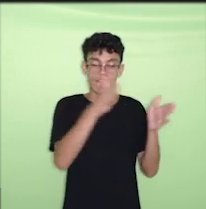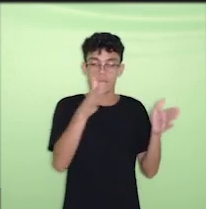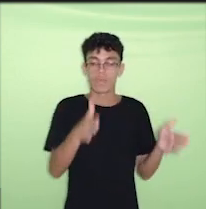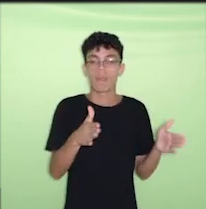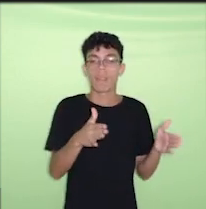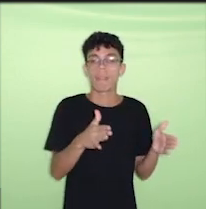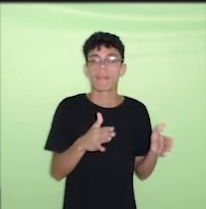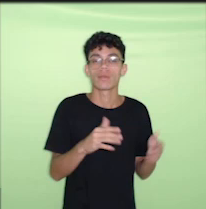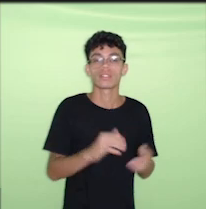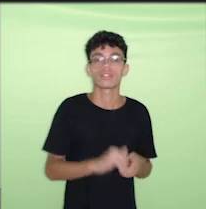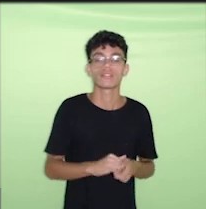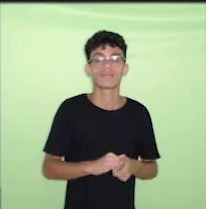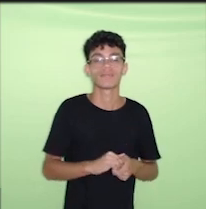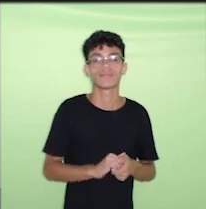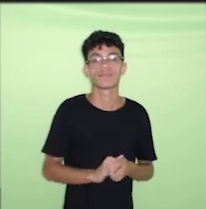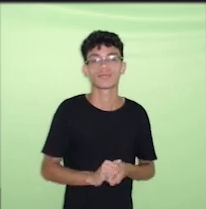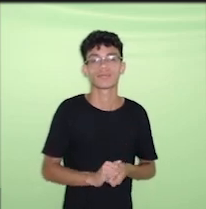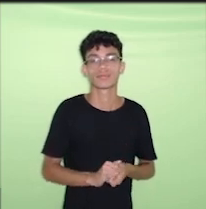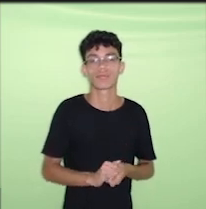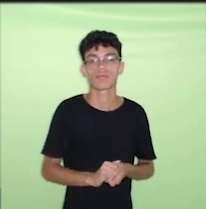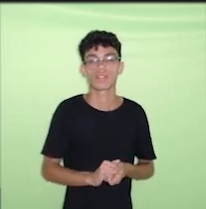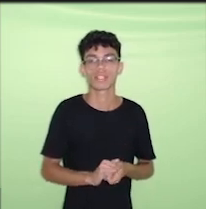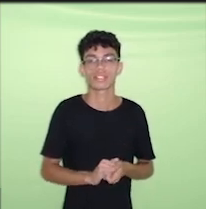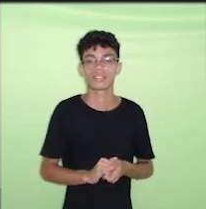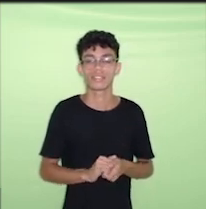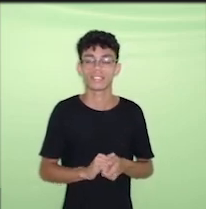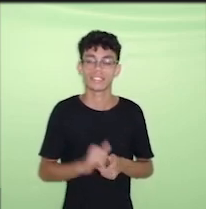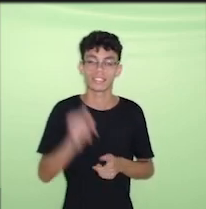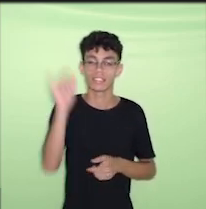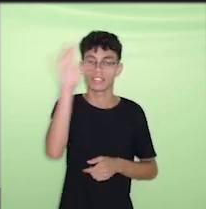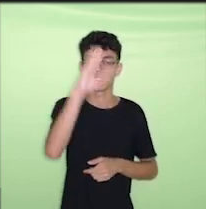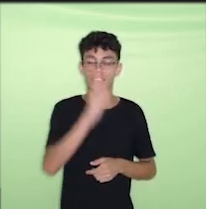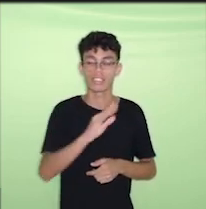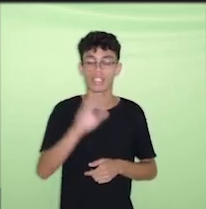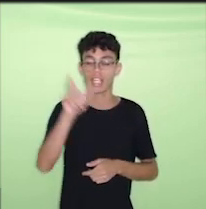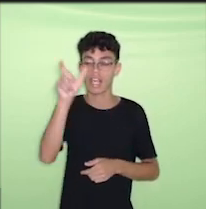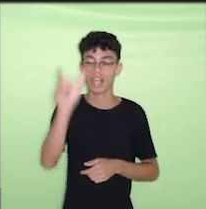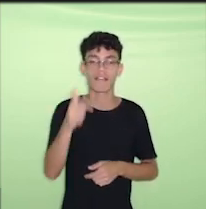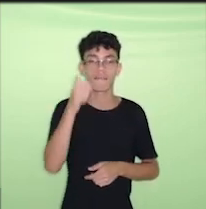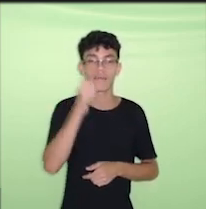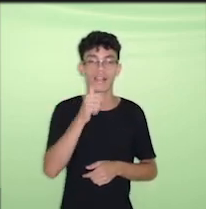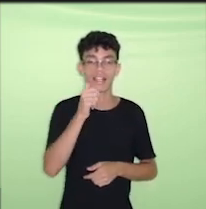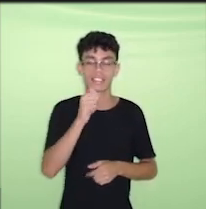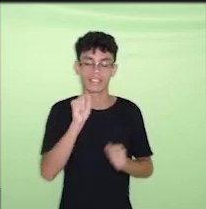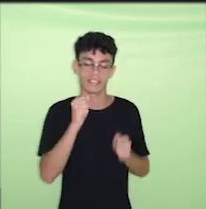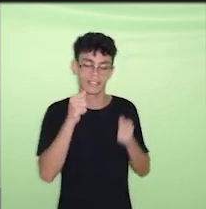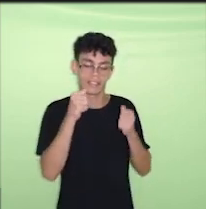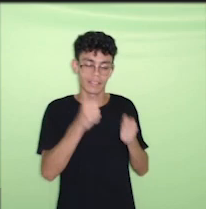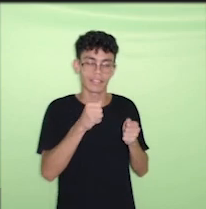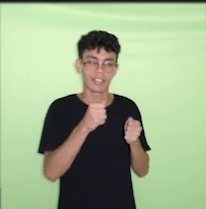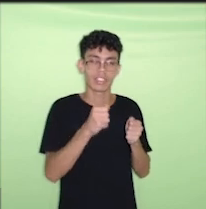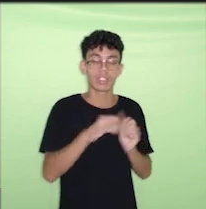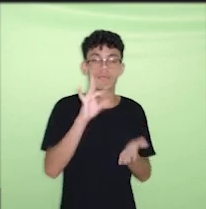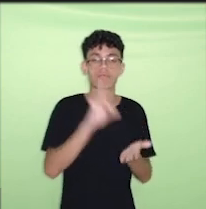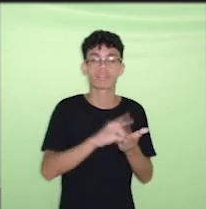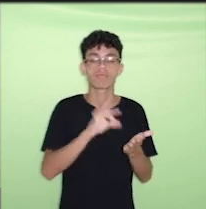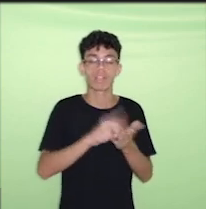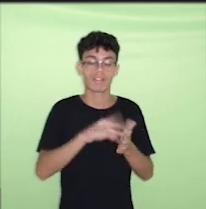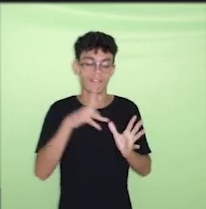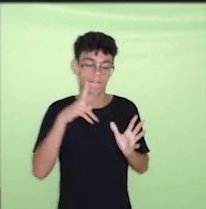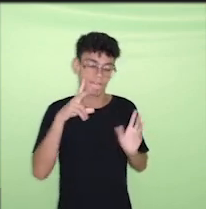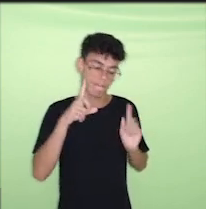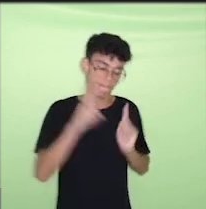vindo tropicalista para a cena brasileira. A Hilda, de alguma maneira, era muito densa, o papo dela era muito sério,